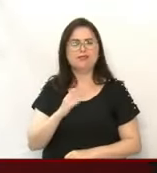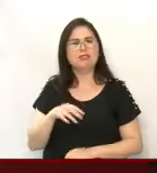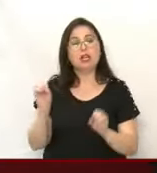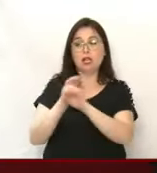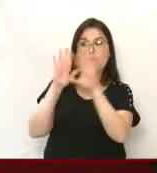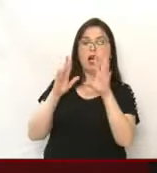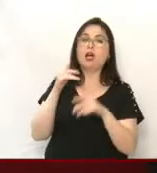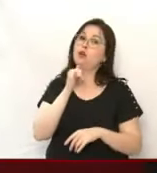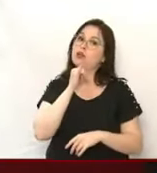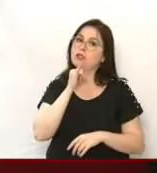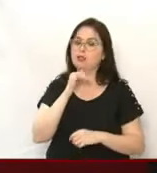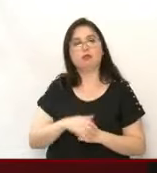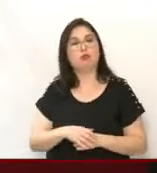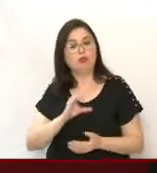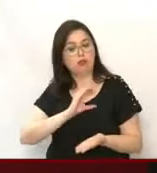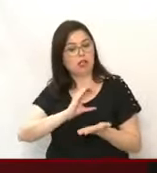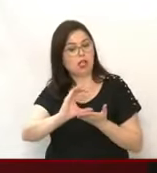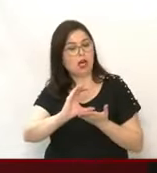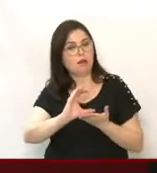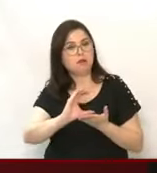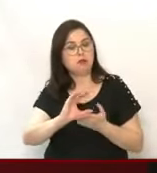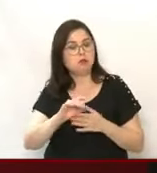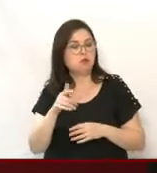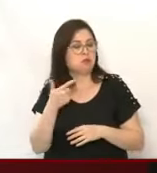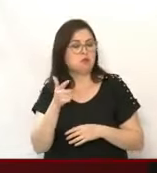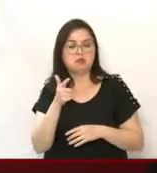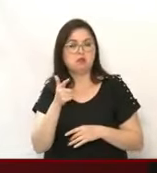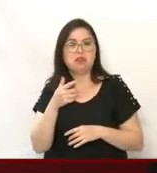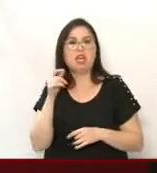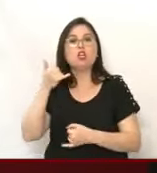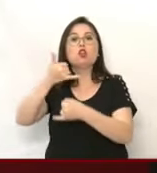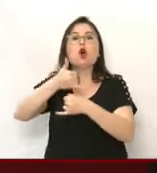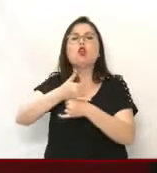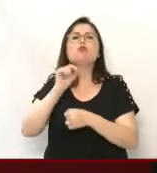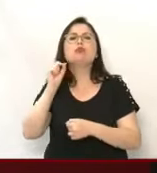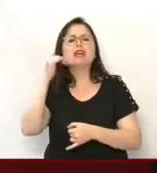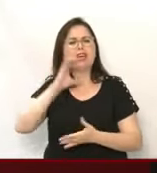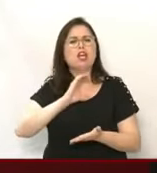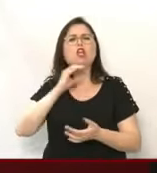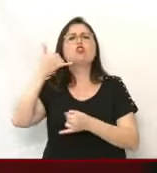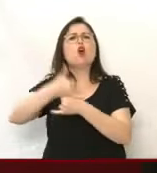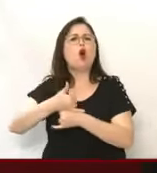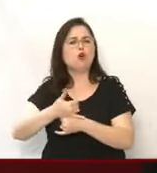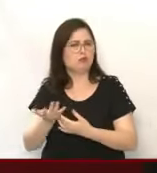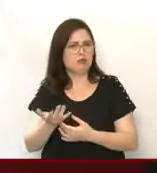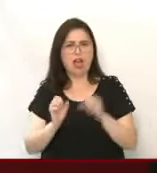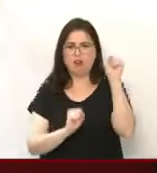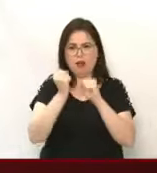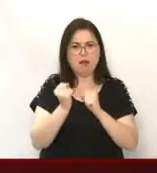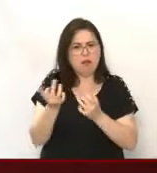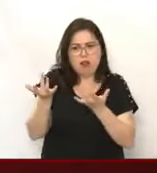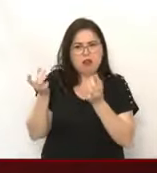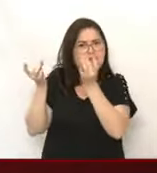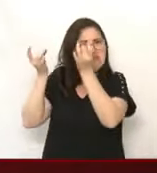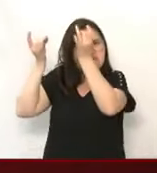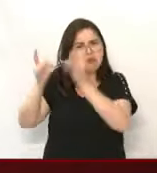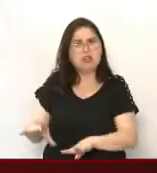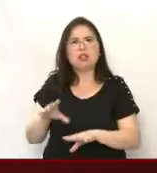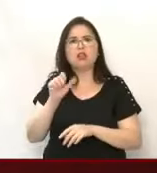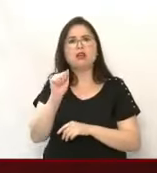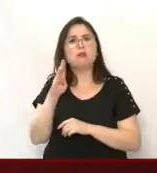não tem pátria, muito menos empatia. Milhares de trabalhadores desempregados. E não foi só no